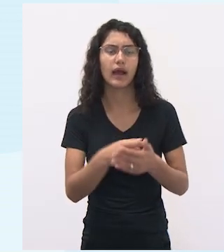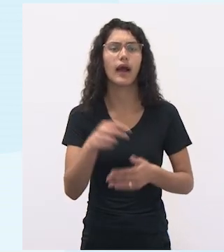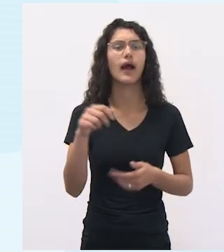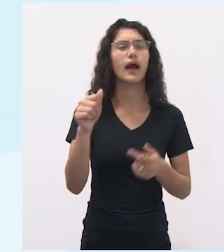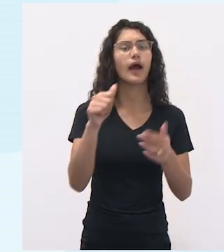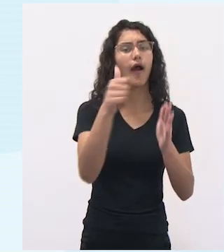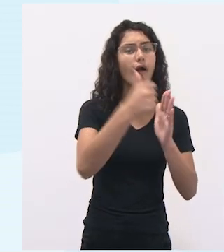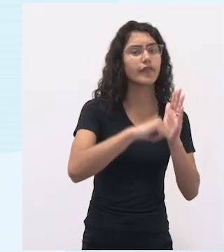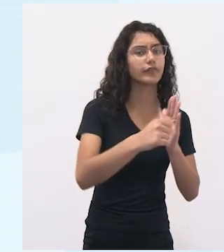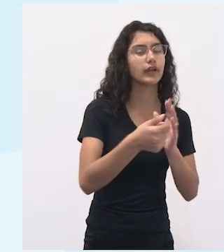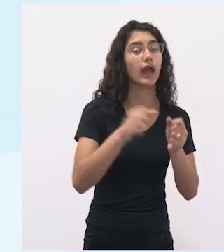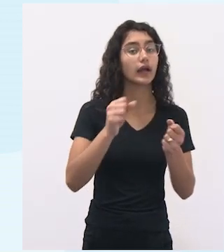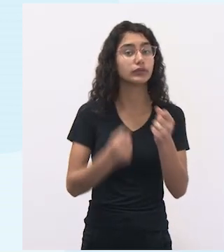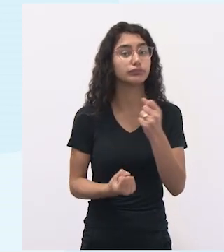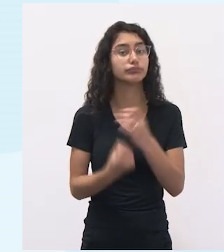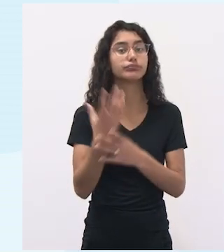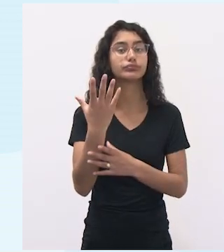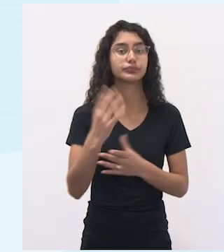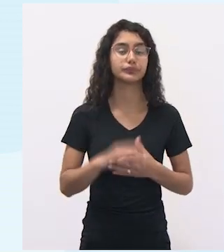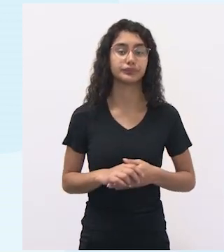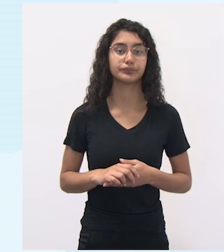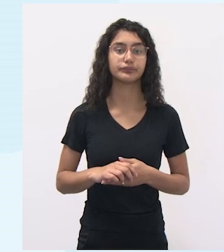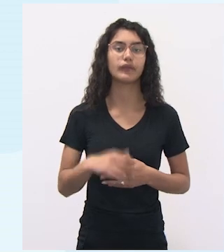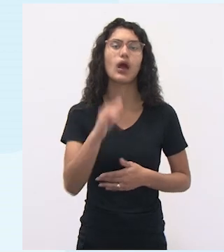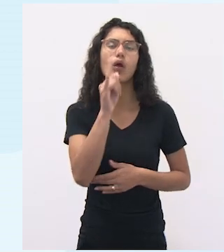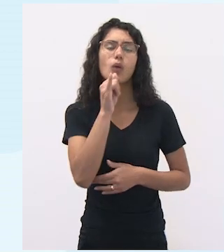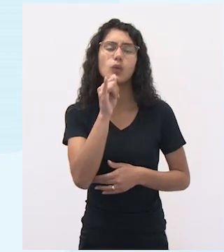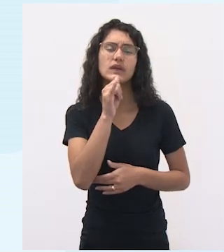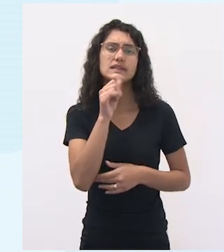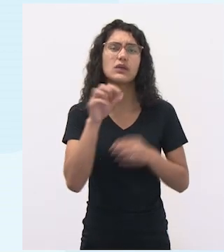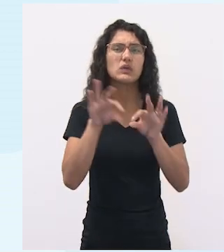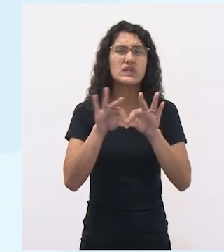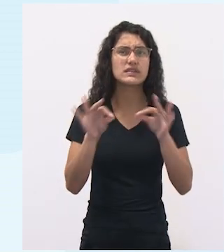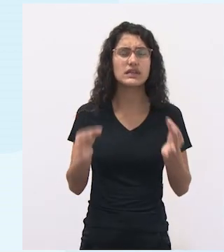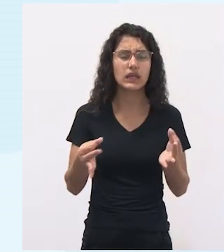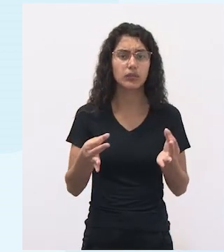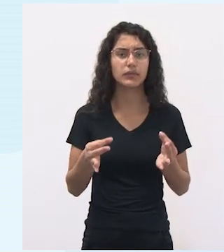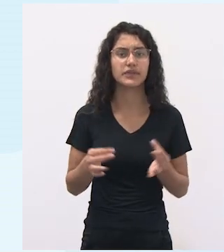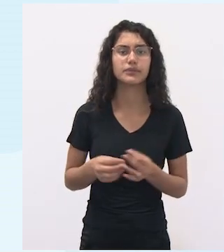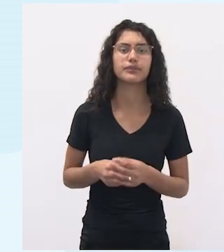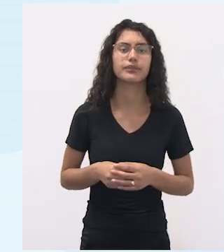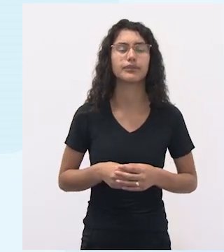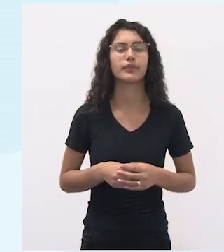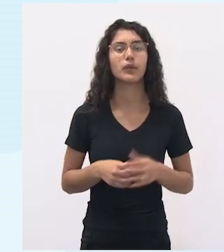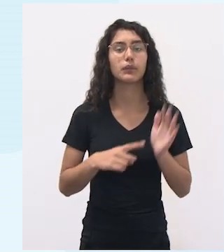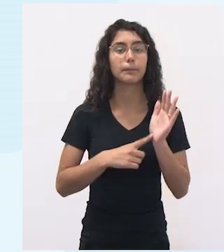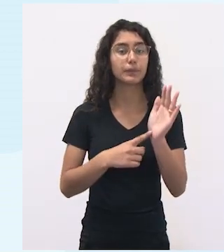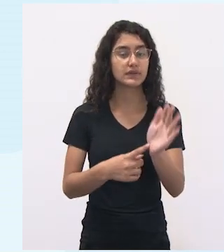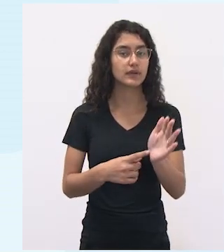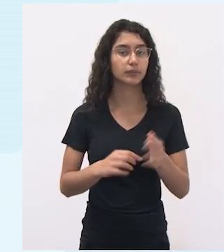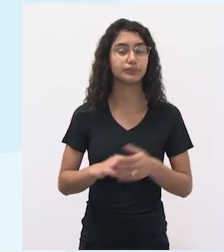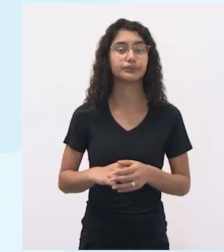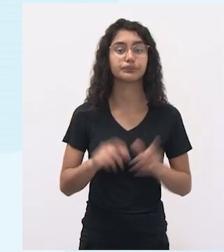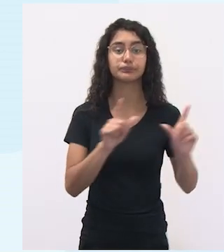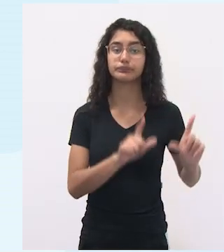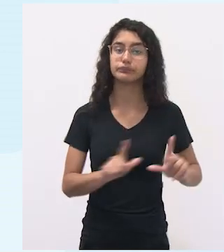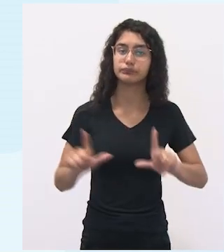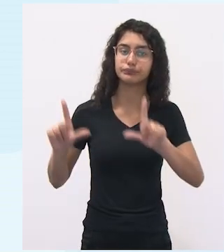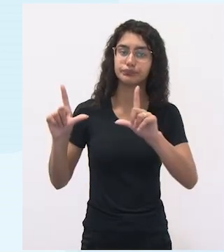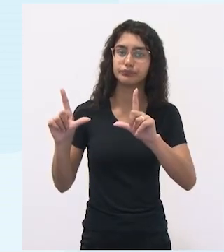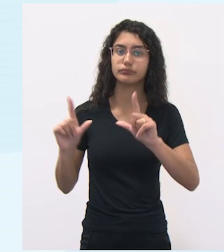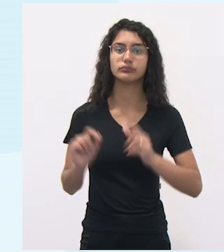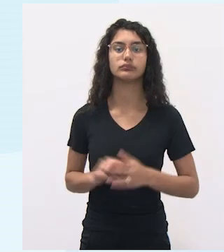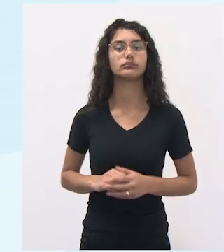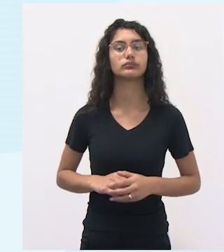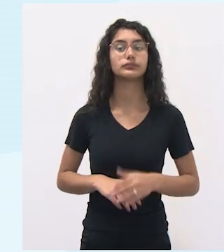e criar. Vou trazer um exemplo bem prático, bem simplesinho, para a gente ver o que representa cada nível. No próximo slide,